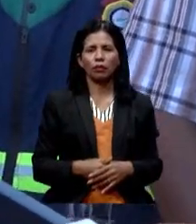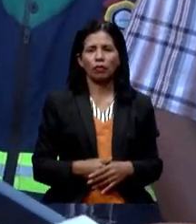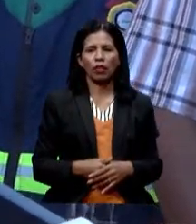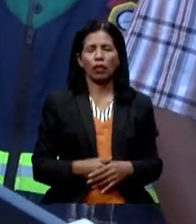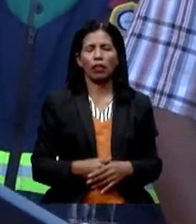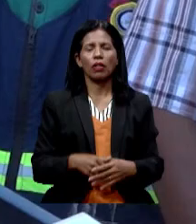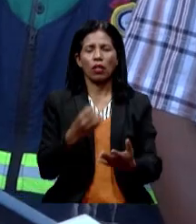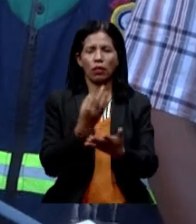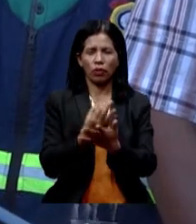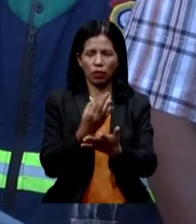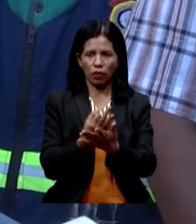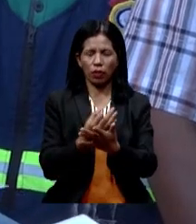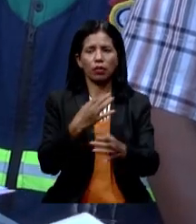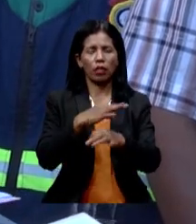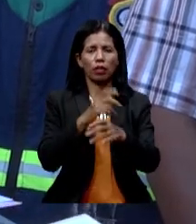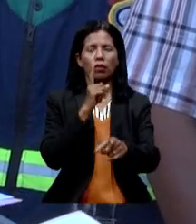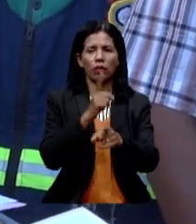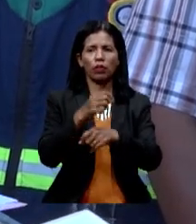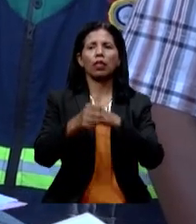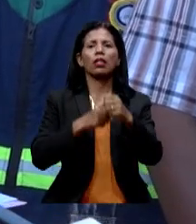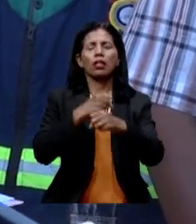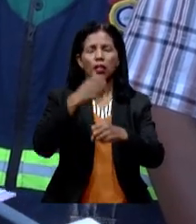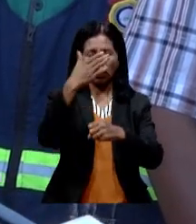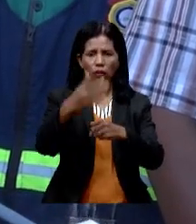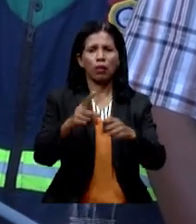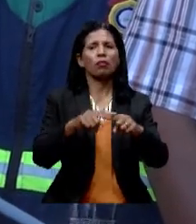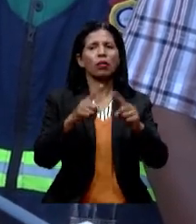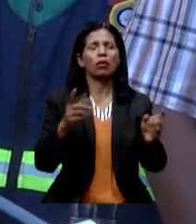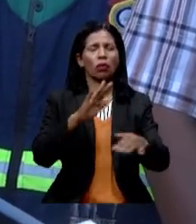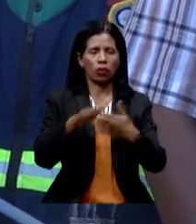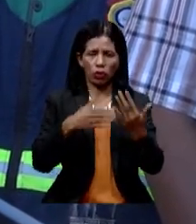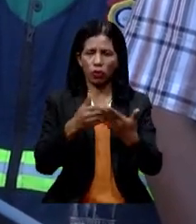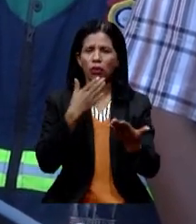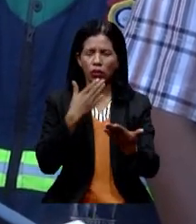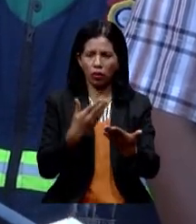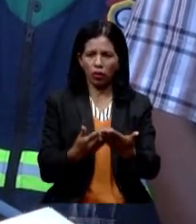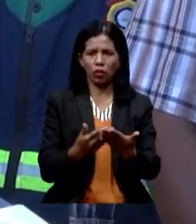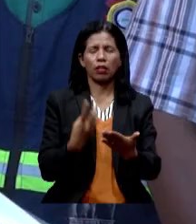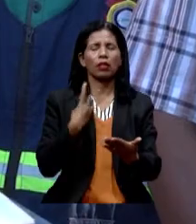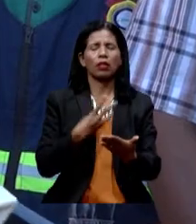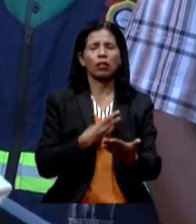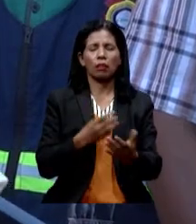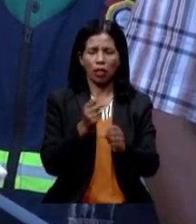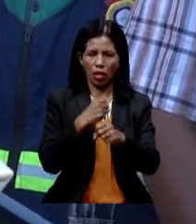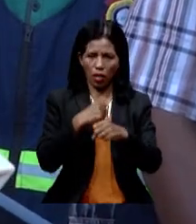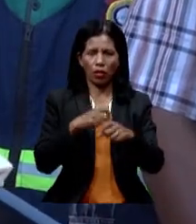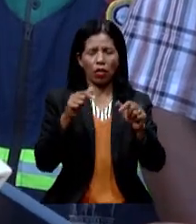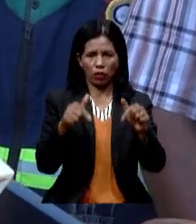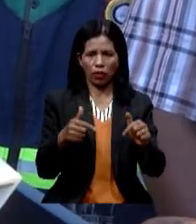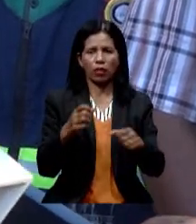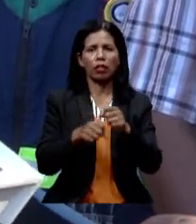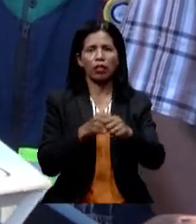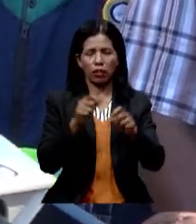Bem, orçamento hatu ida hadia lolos ne tinang wen. Mai be karek boto to tu dia buat balu ita bele bok ne ita bele bok na tinang